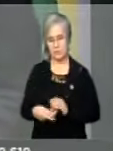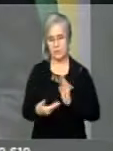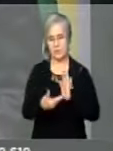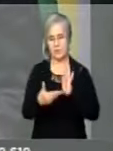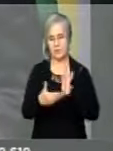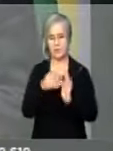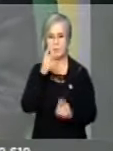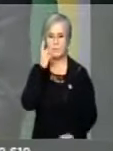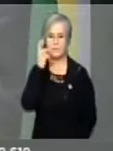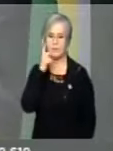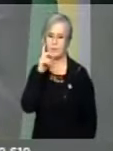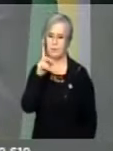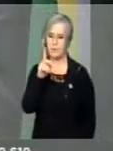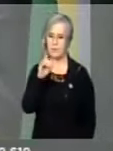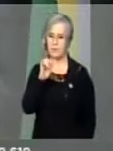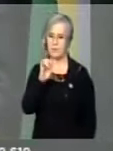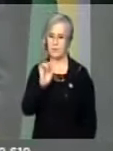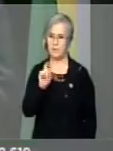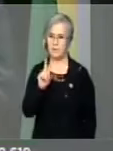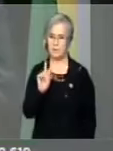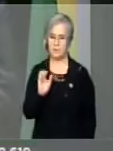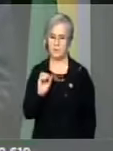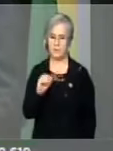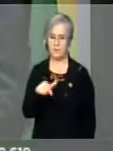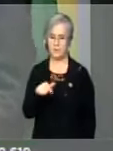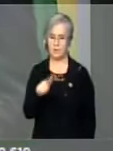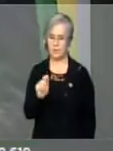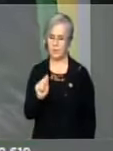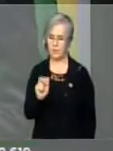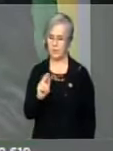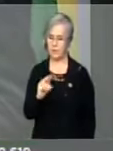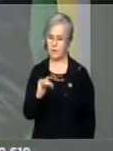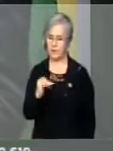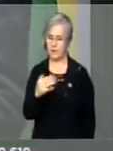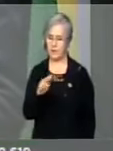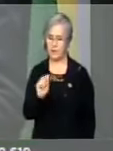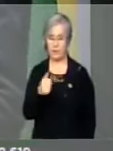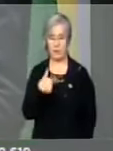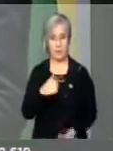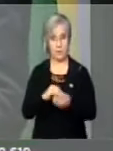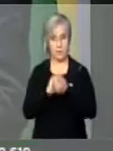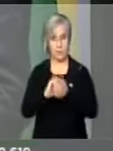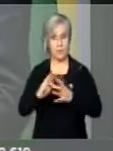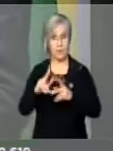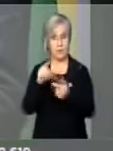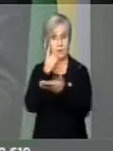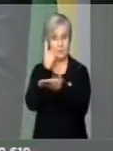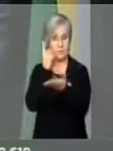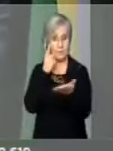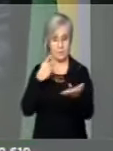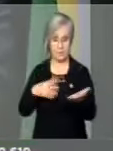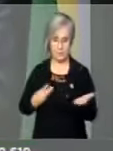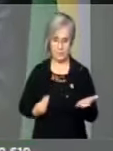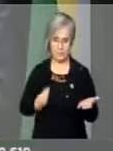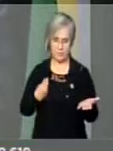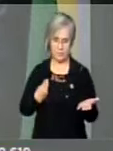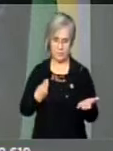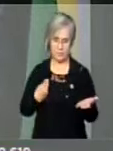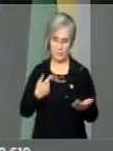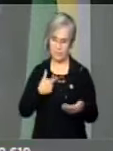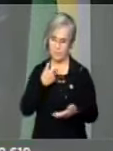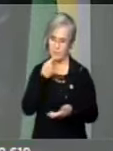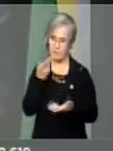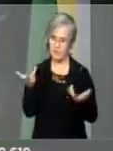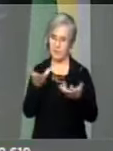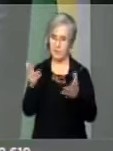Garcia, e na sua pessoa cumprimento os demais deputados presentes, mas quero fazer um